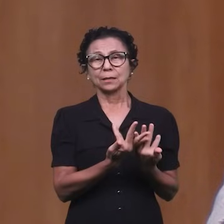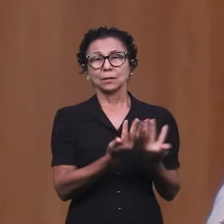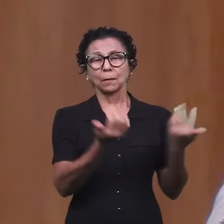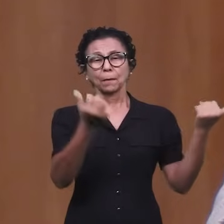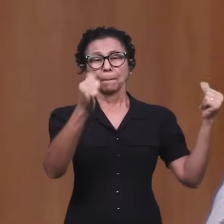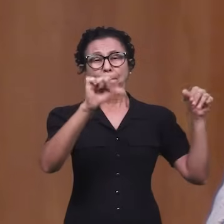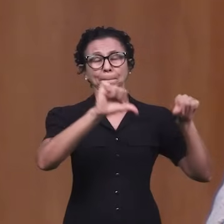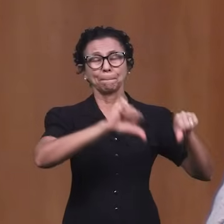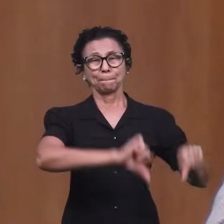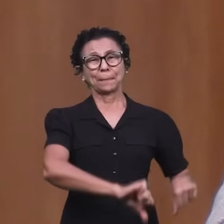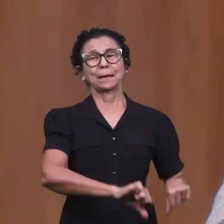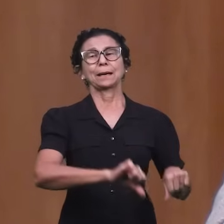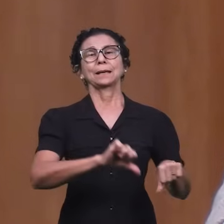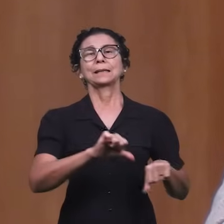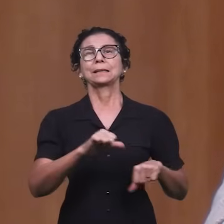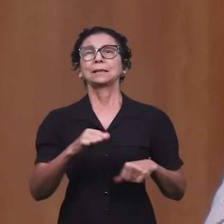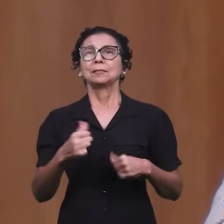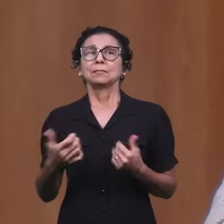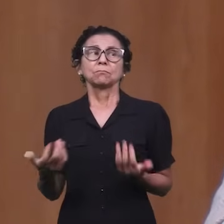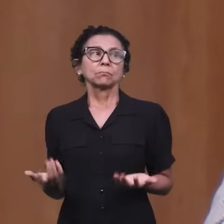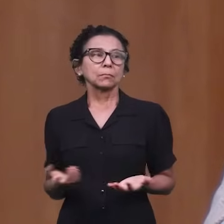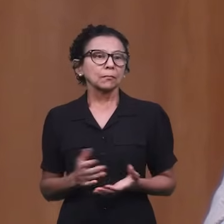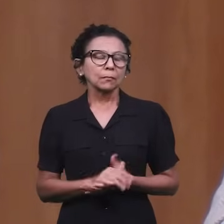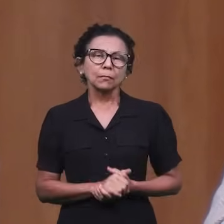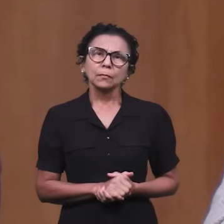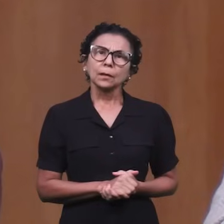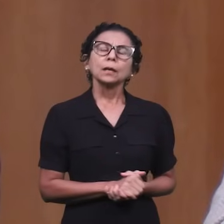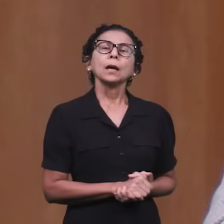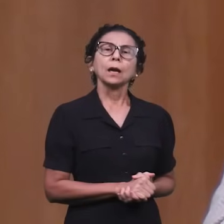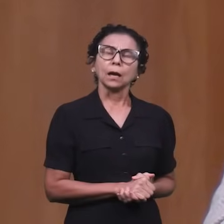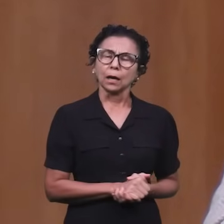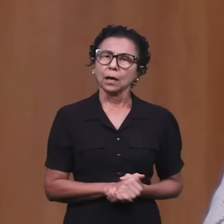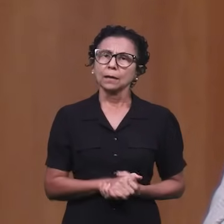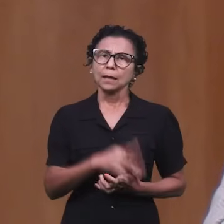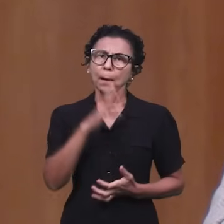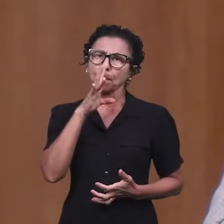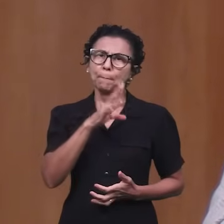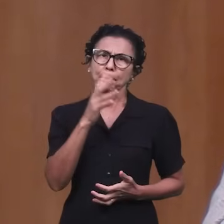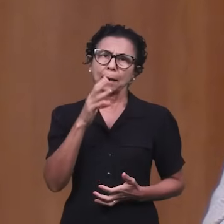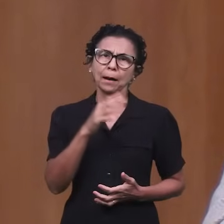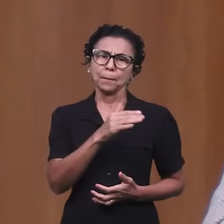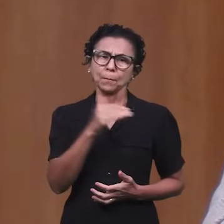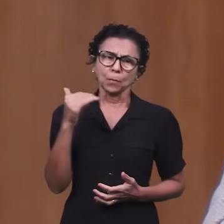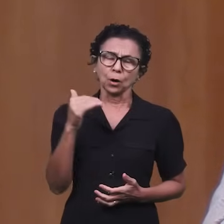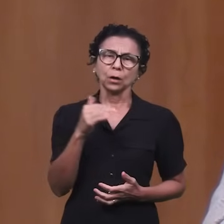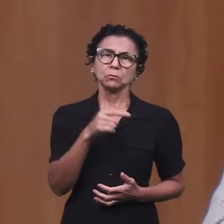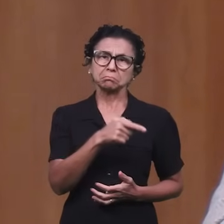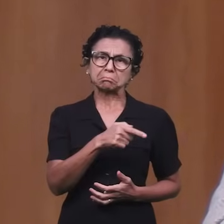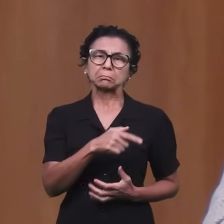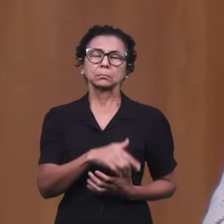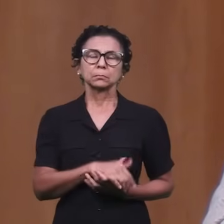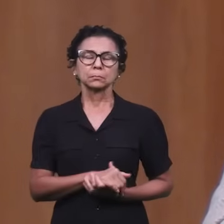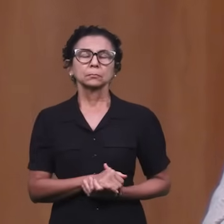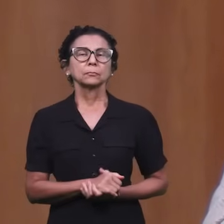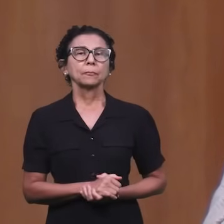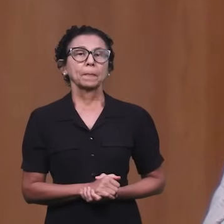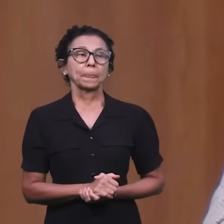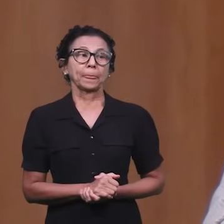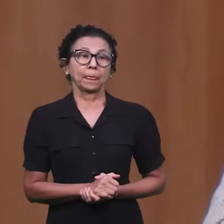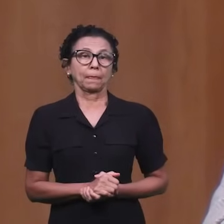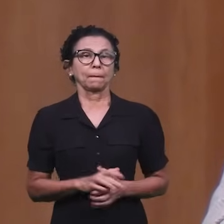relacionamento, famílias até com condenações de morte. Mas quando entra o temor,